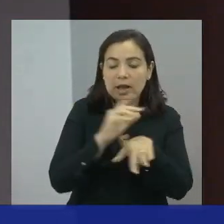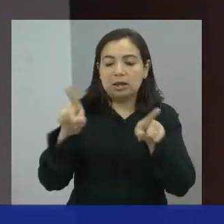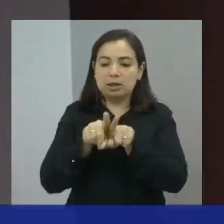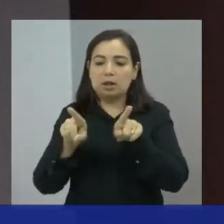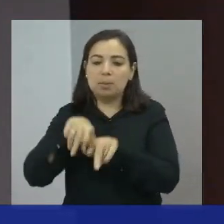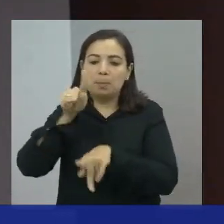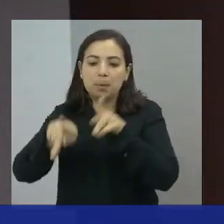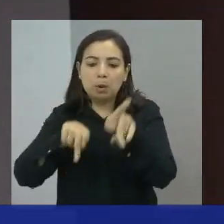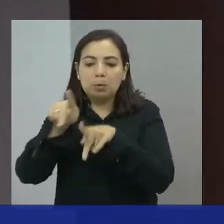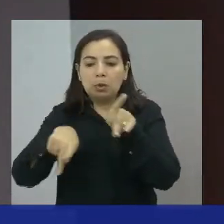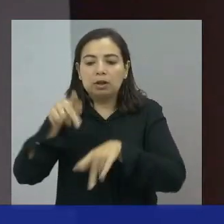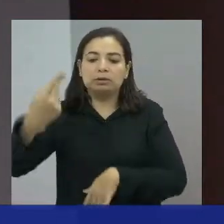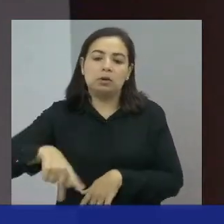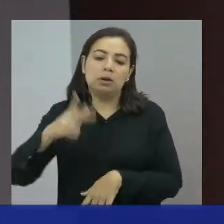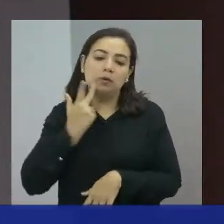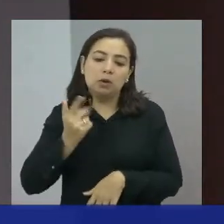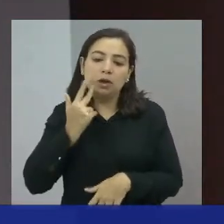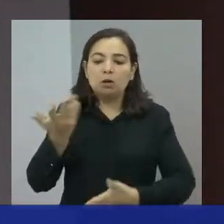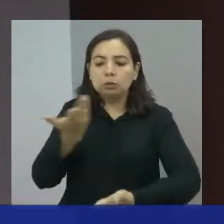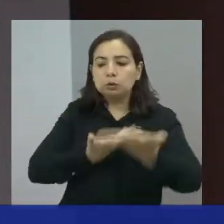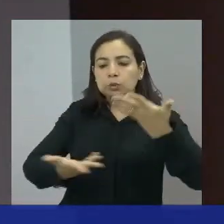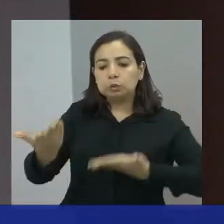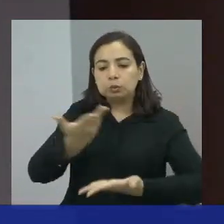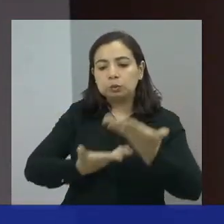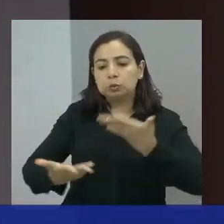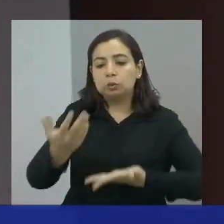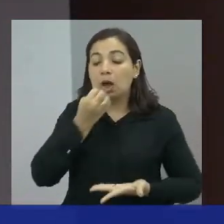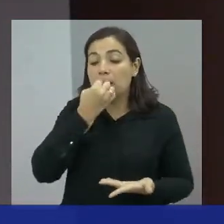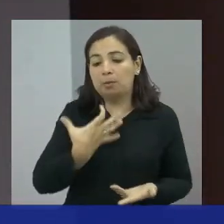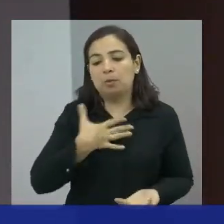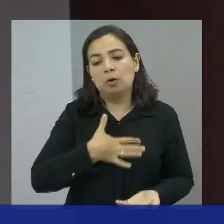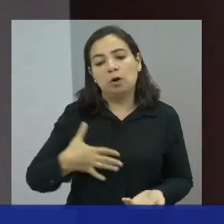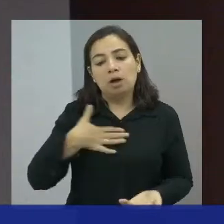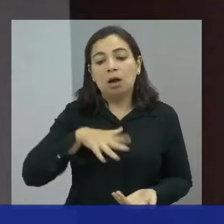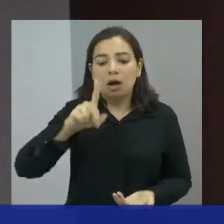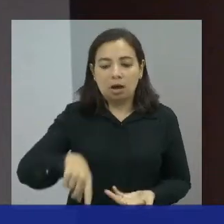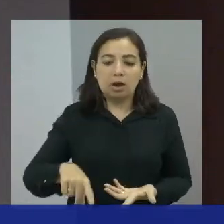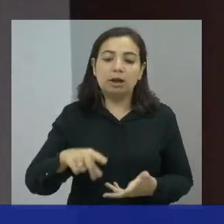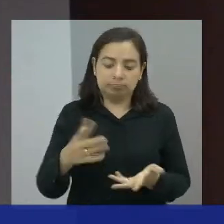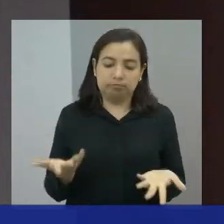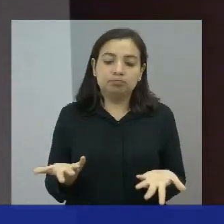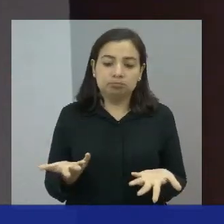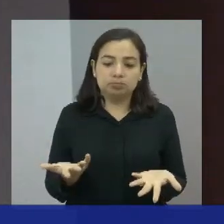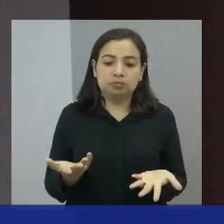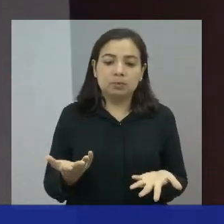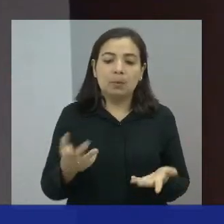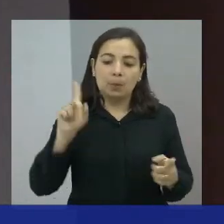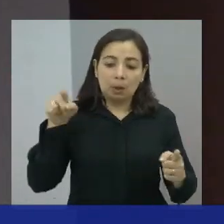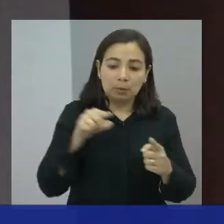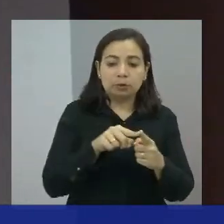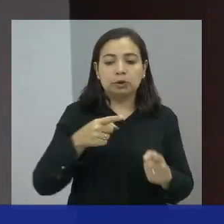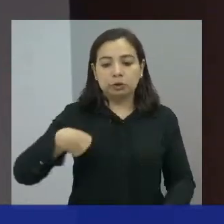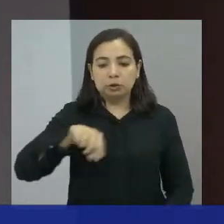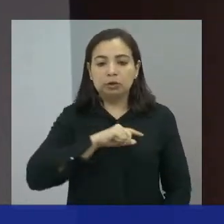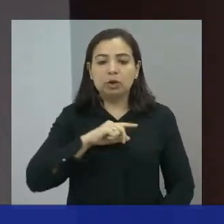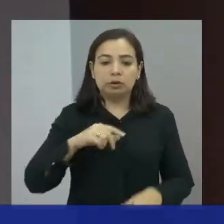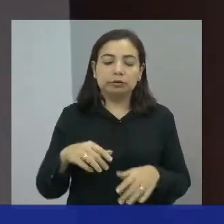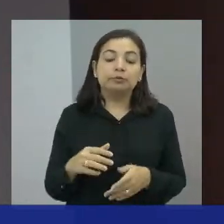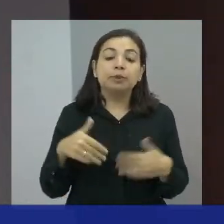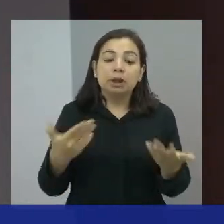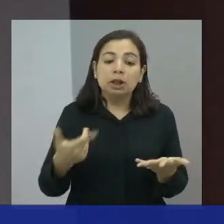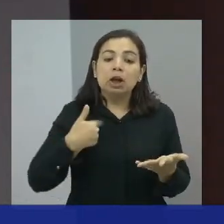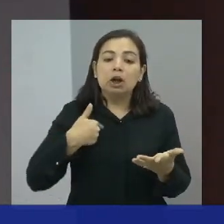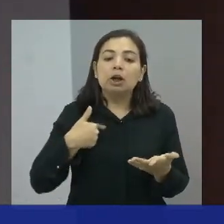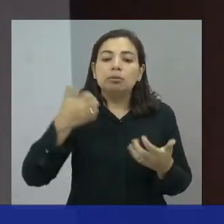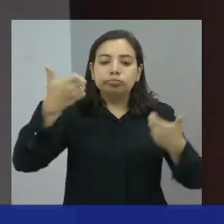Fortaleza. Estou fazendo essa pontuação, até temos aqui representantes da categoria dos fiscais,